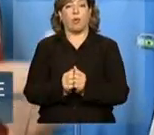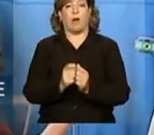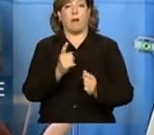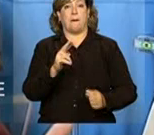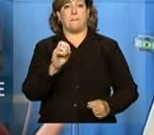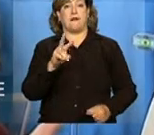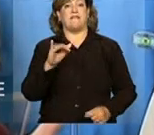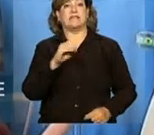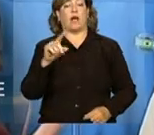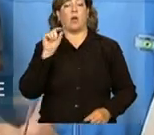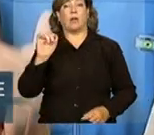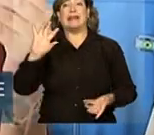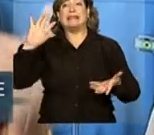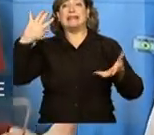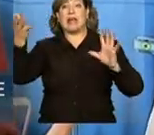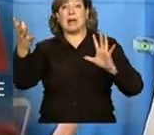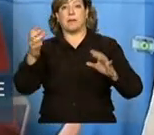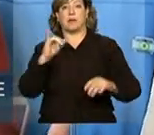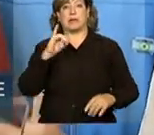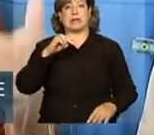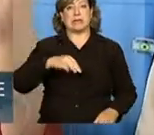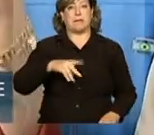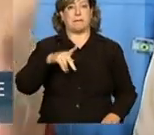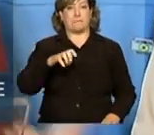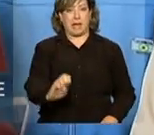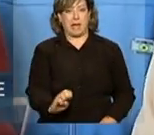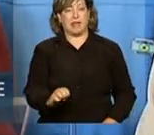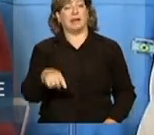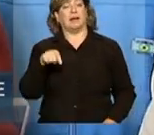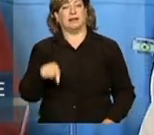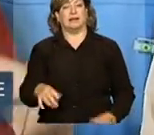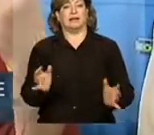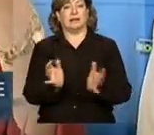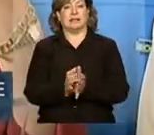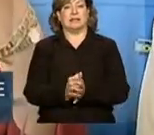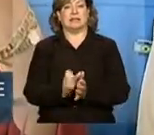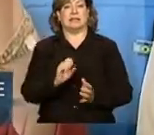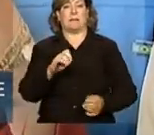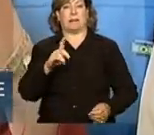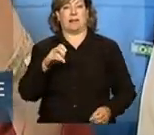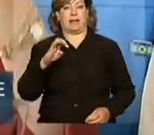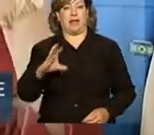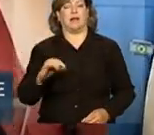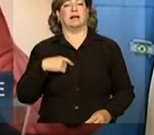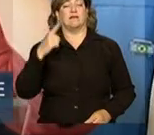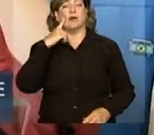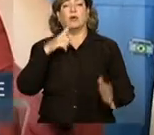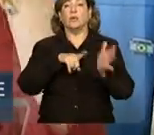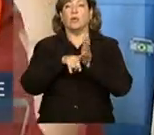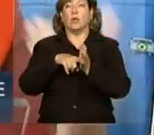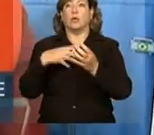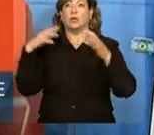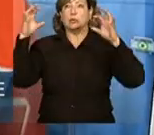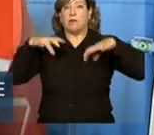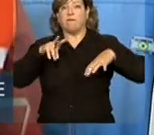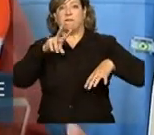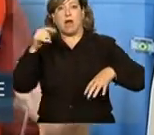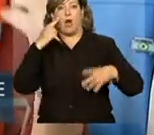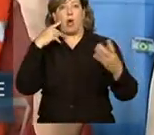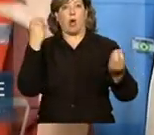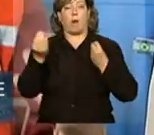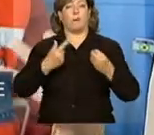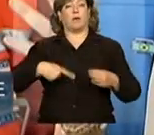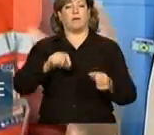previsões meteorológicas feitas pelo INPE e pelo CPTEC, pelo fato que nós colocamos